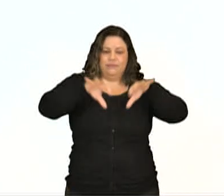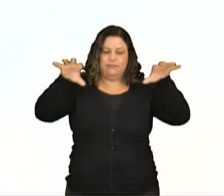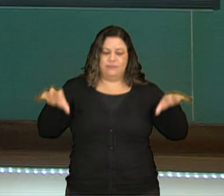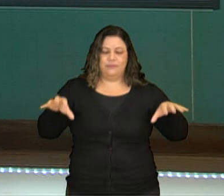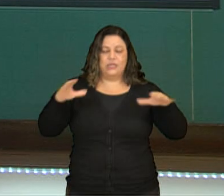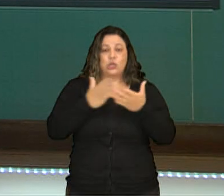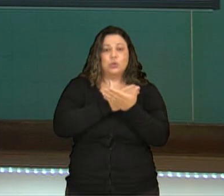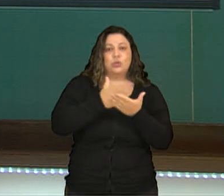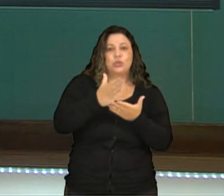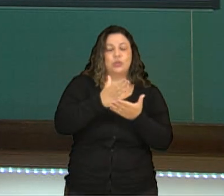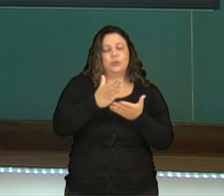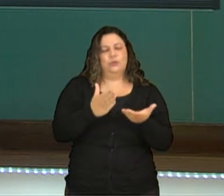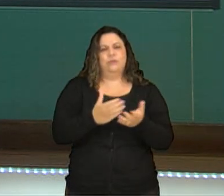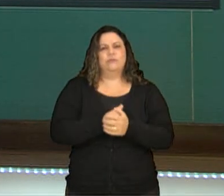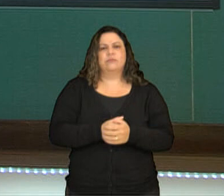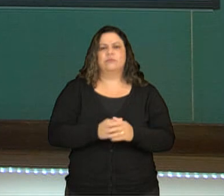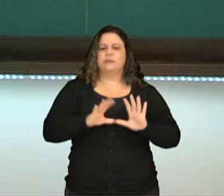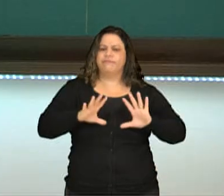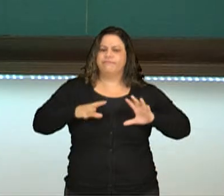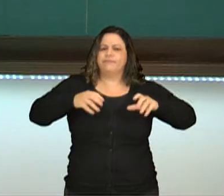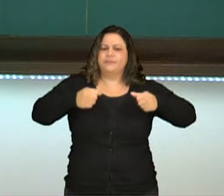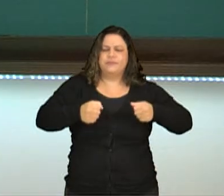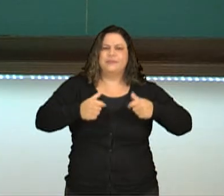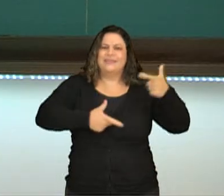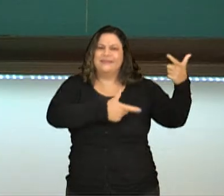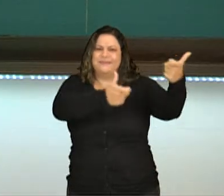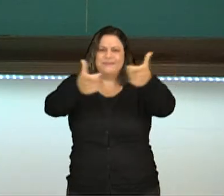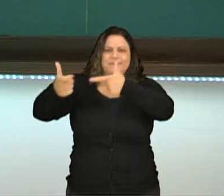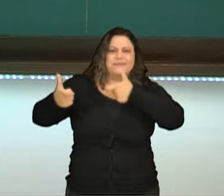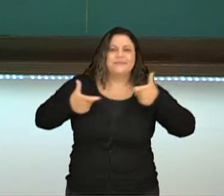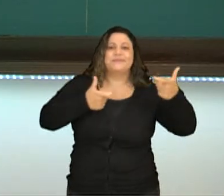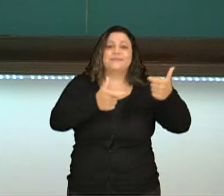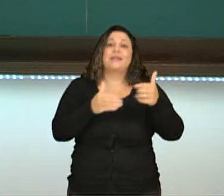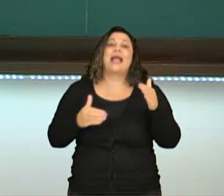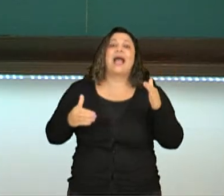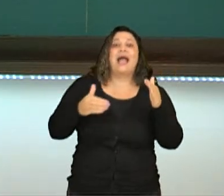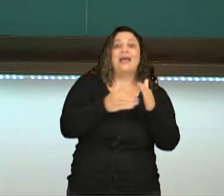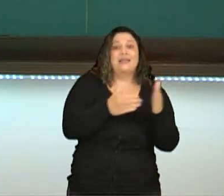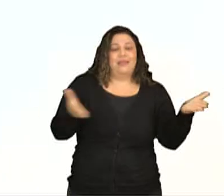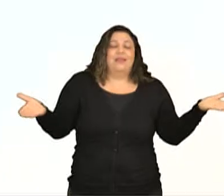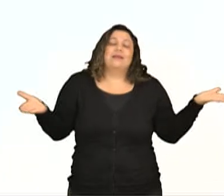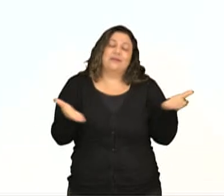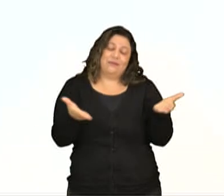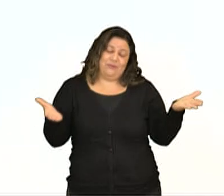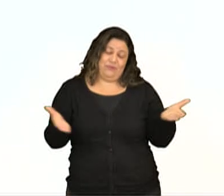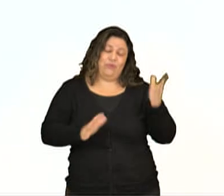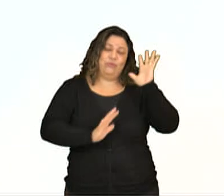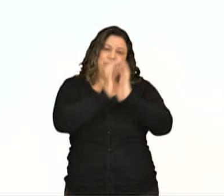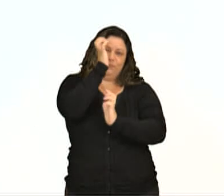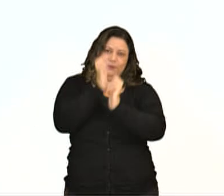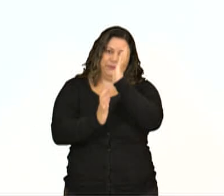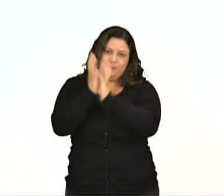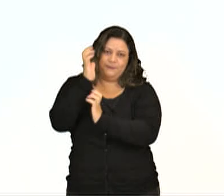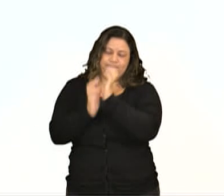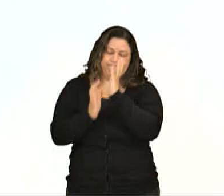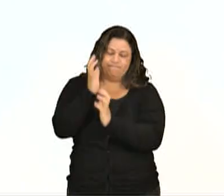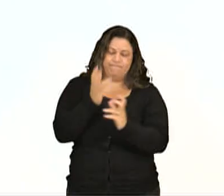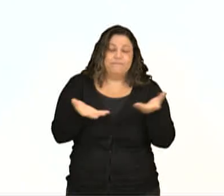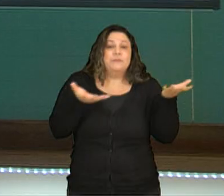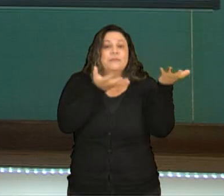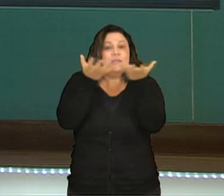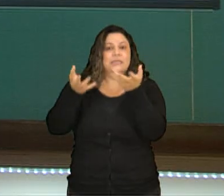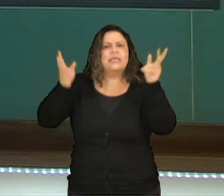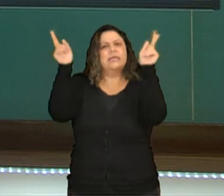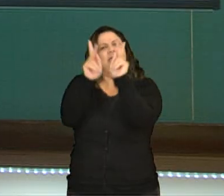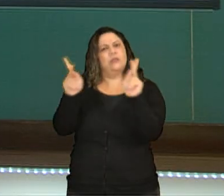o início de intensos e constantes conflitos, até hoje acontecendo. Na busca pela paz, agora é com